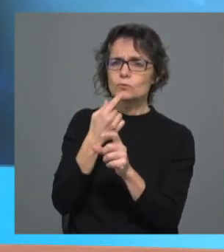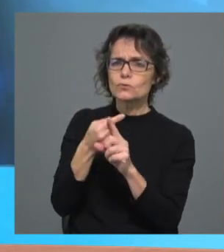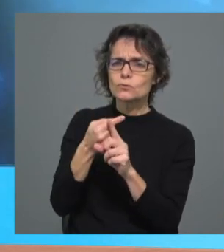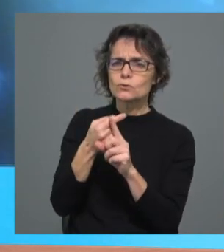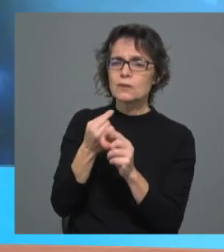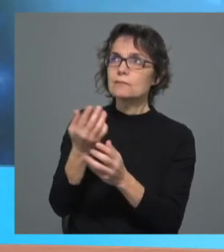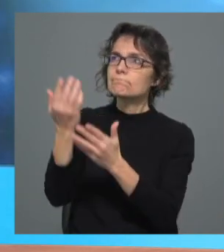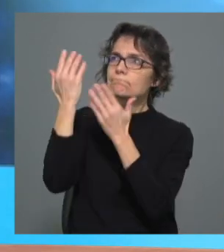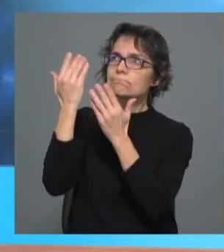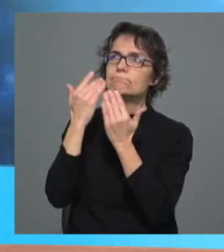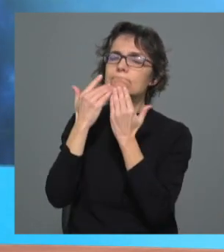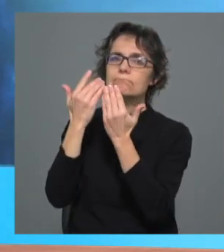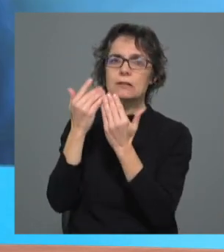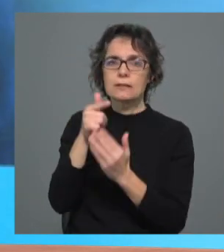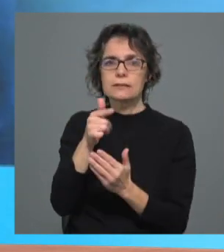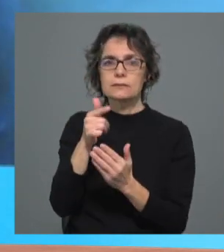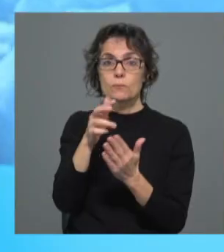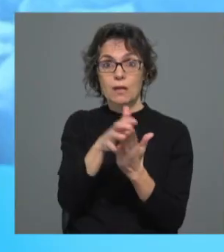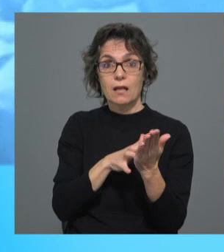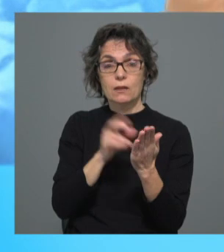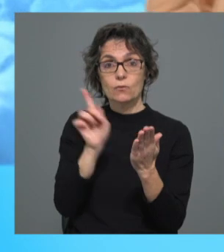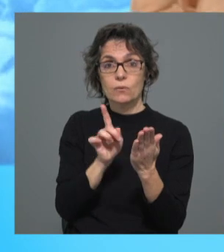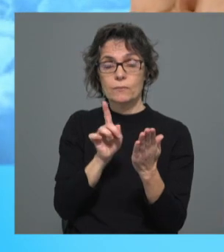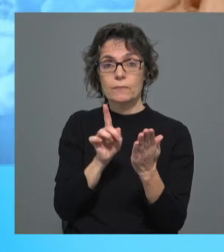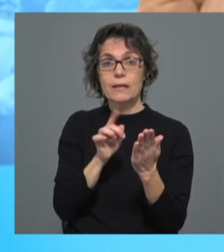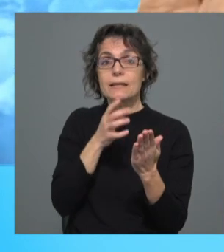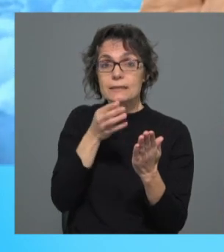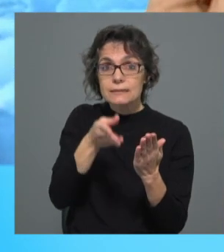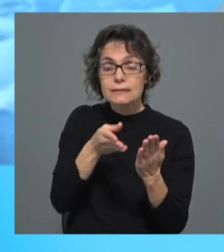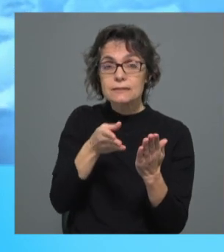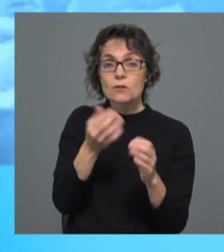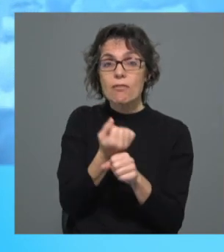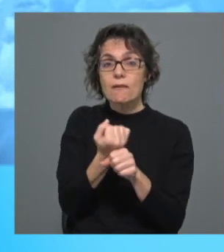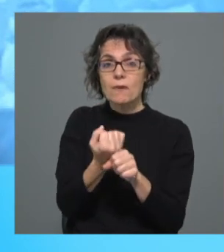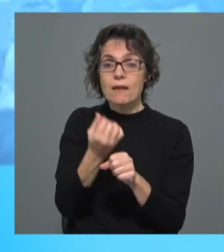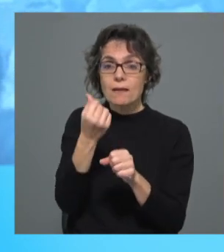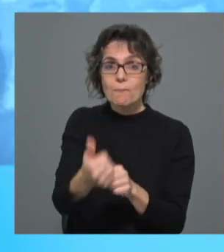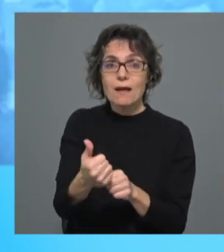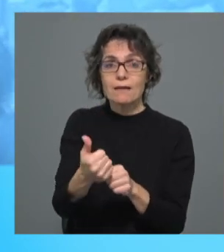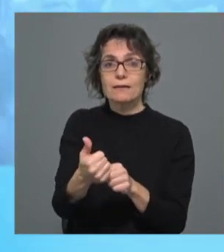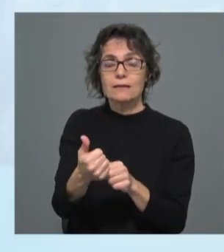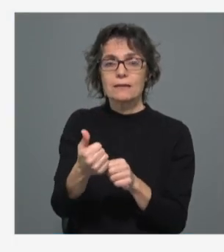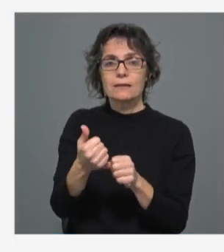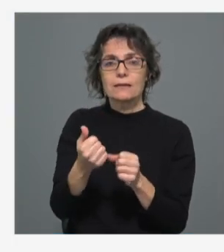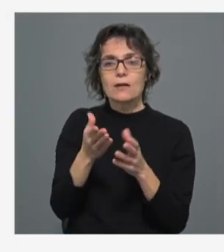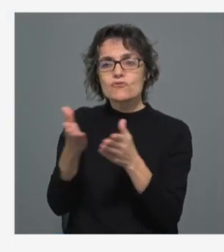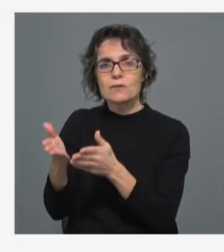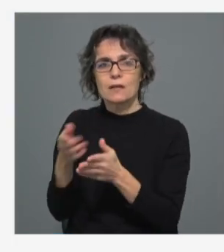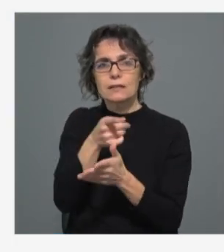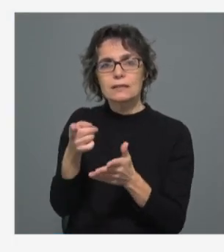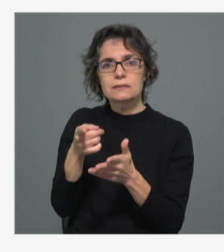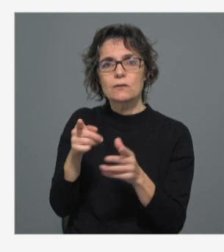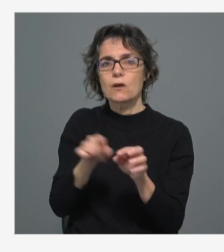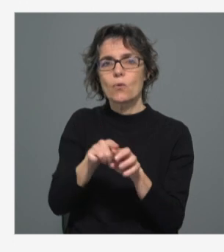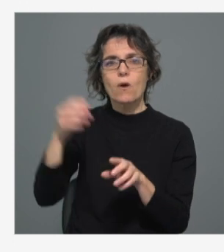a primeira leitura associa ainda mais o fazer boas obras com ser luz. Nós somos